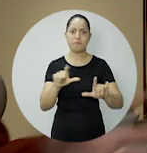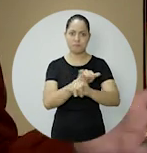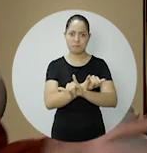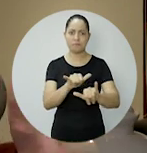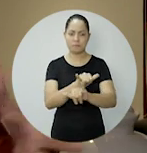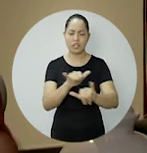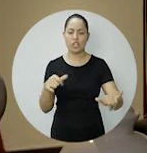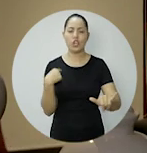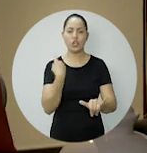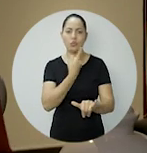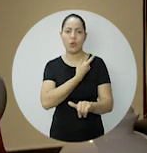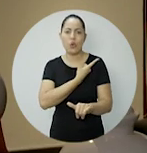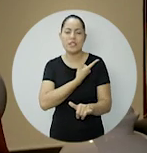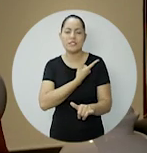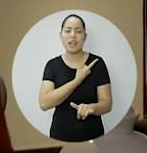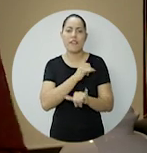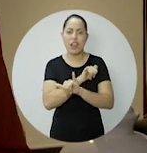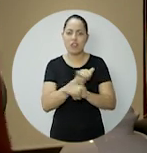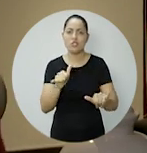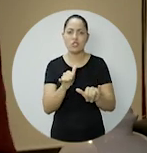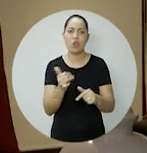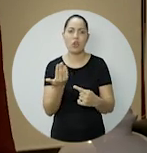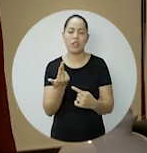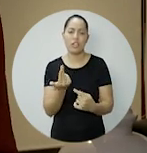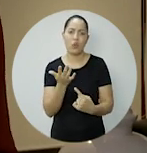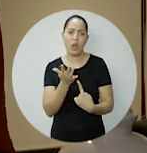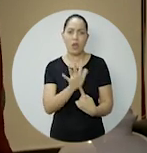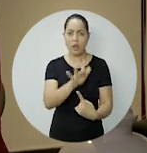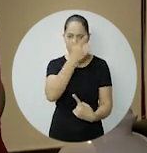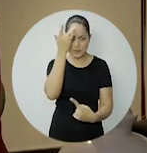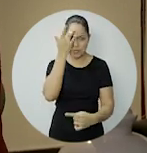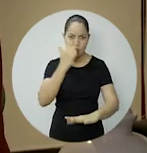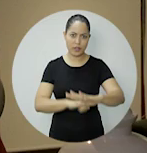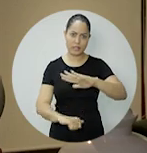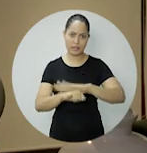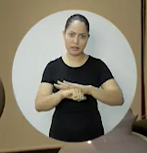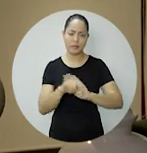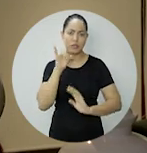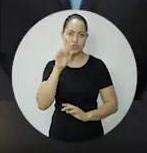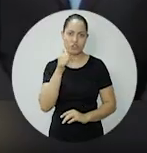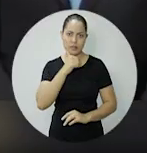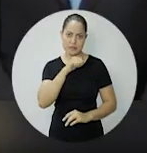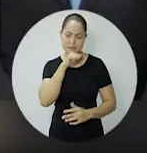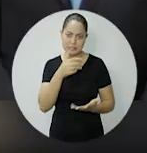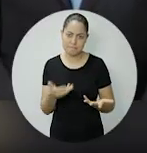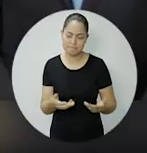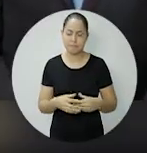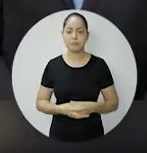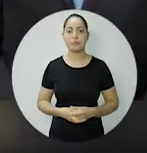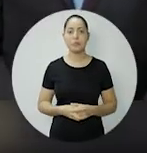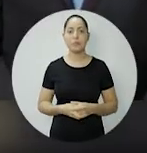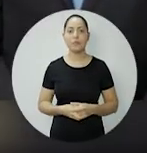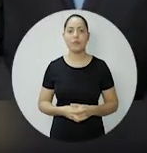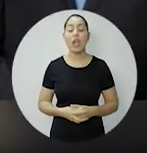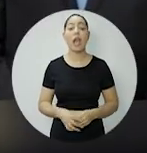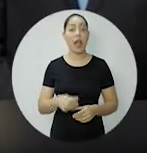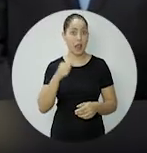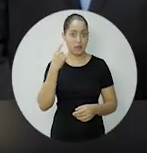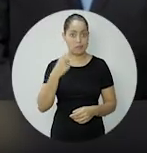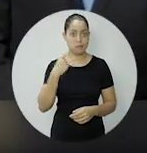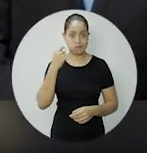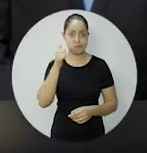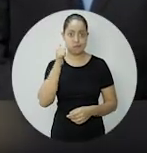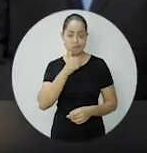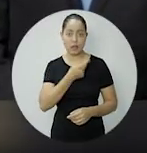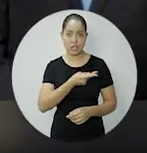fomos tratadas como criminosas em pleno Dia das Mães. As advogadas foram atendidas pela